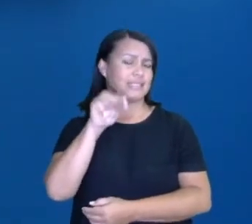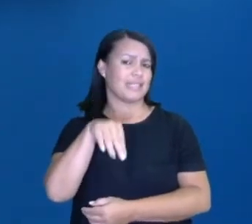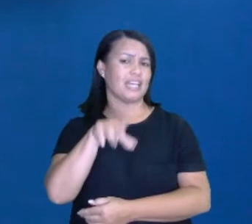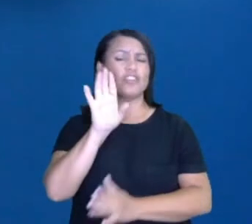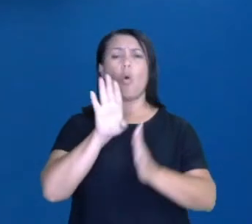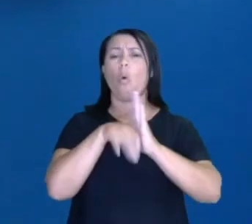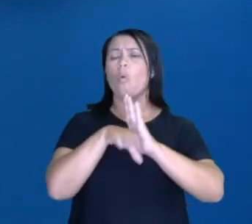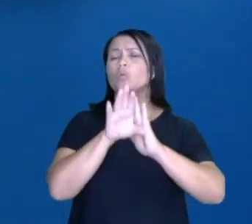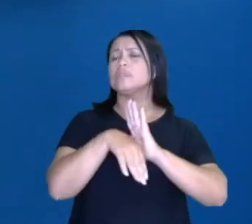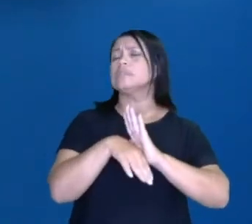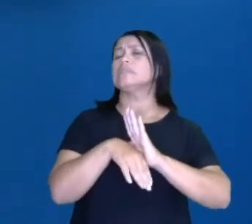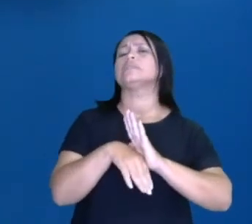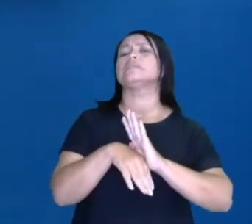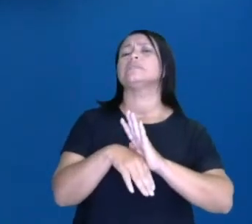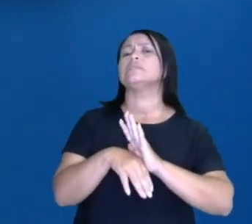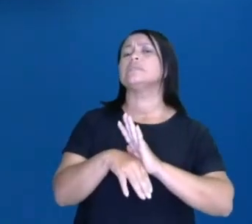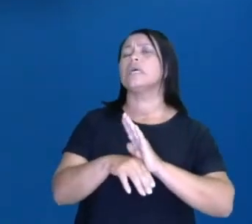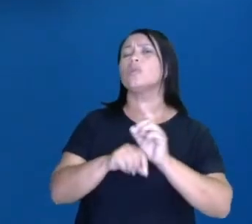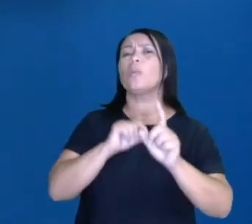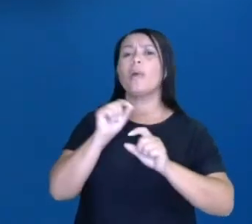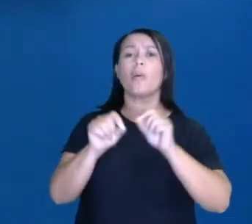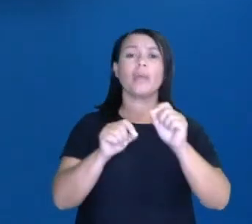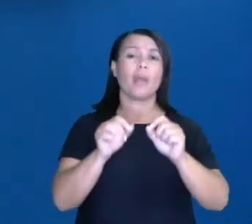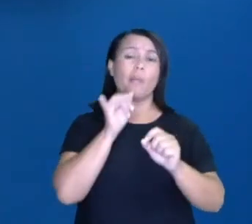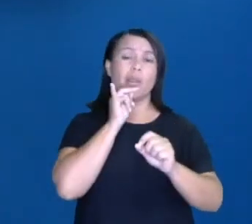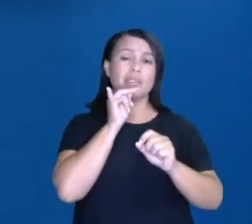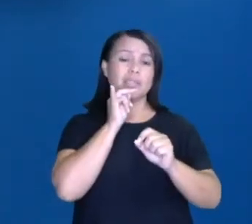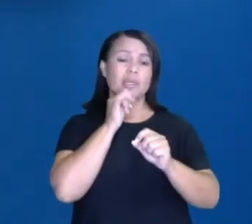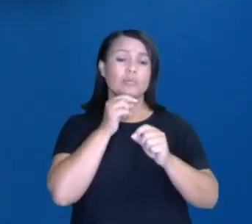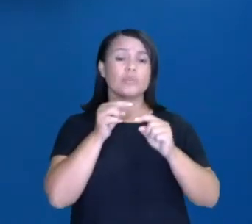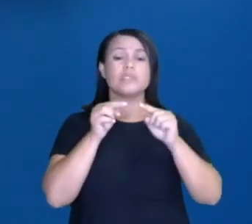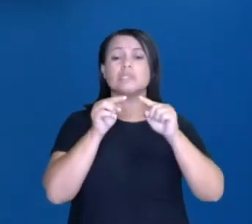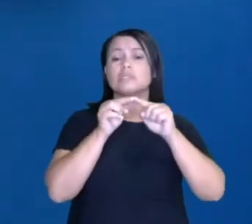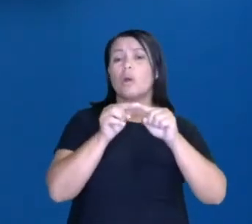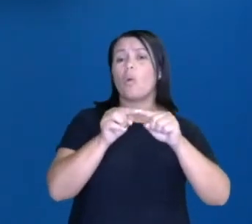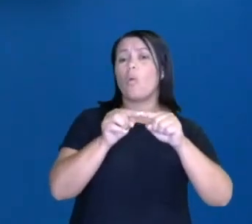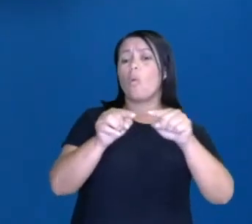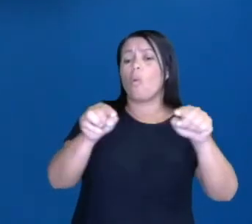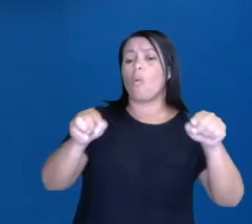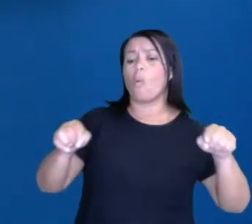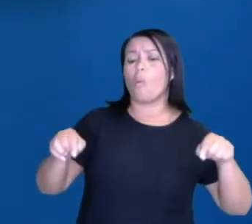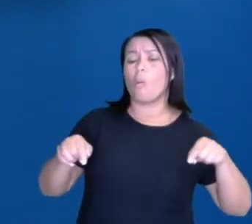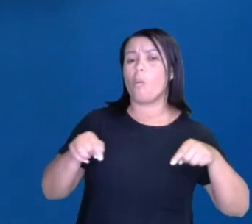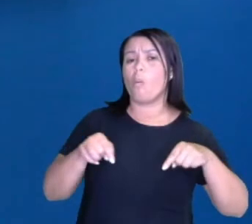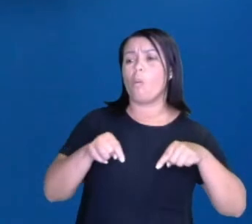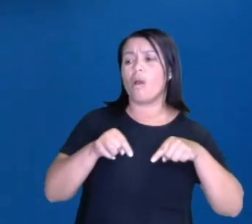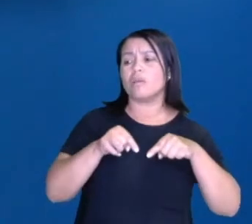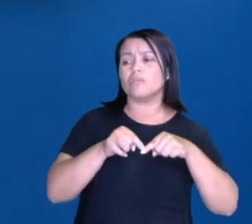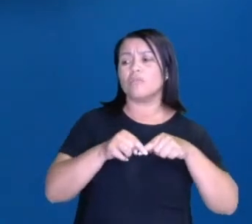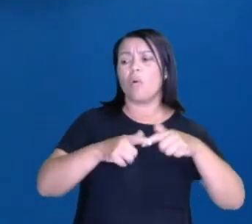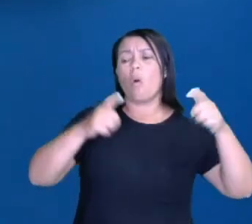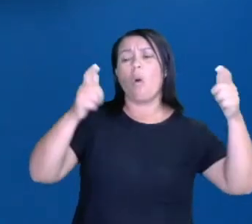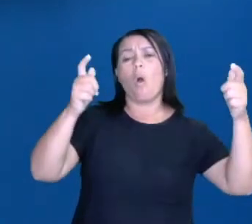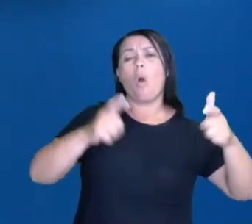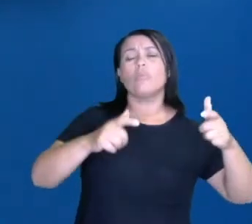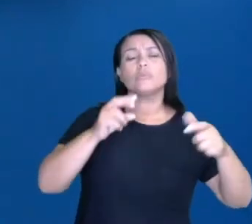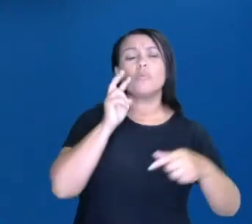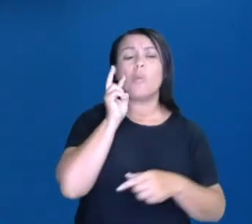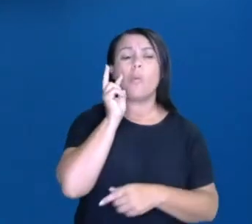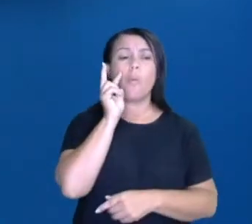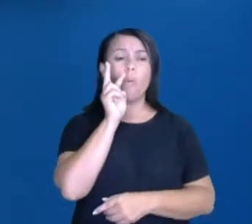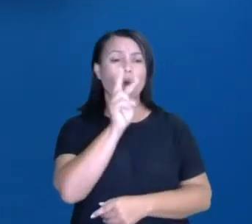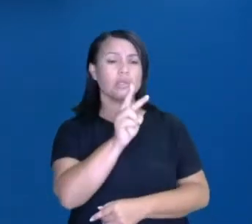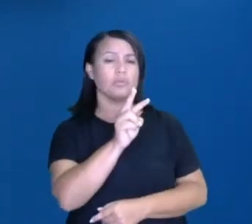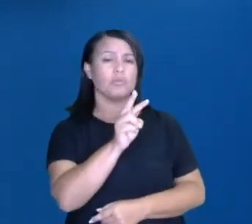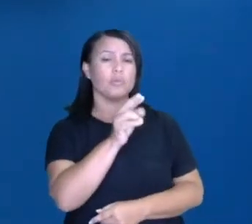bem peculiar, vamos dizer assim. São as formas que vemos quando olhamos ao longe